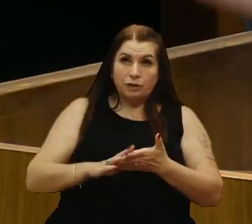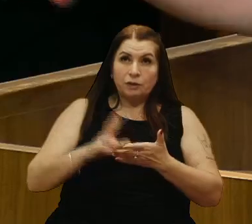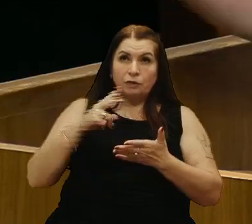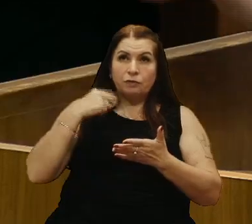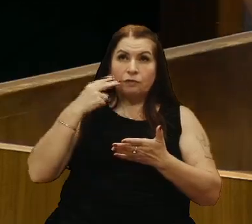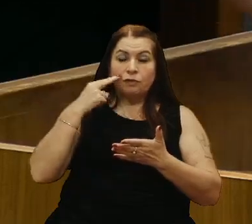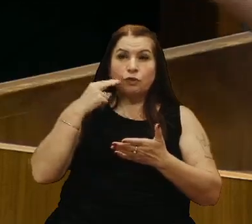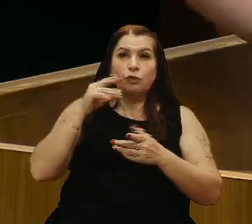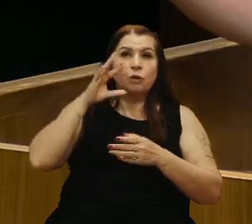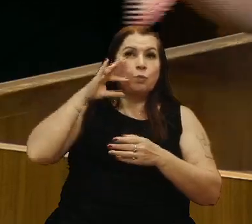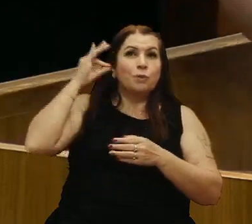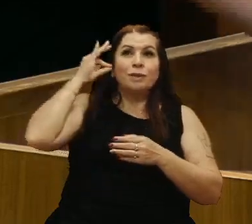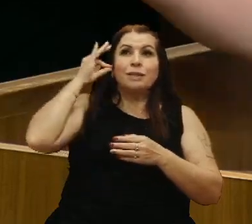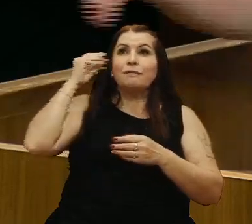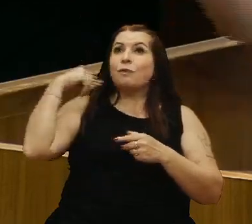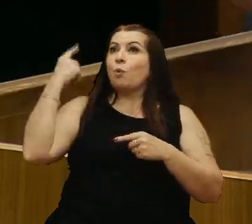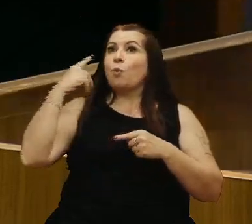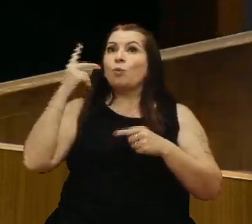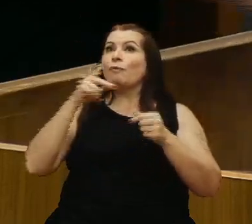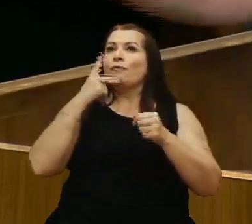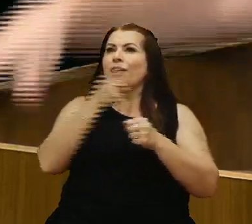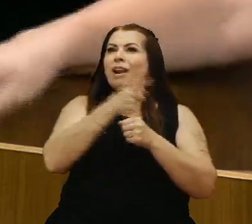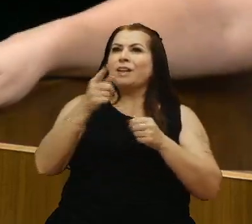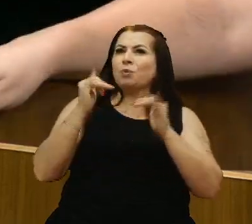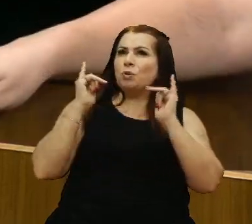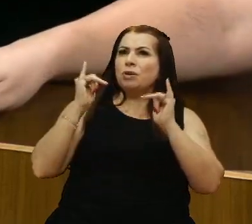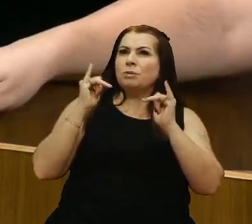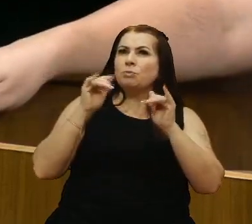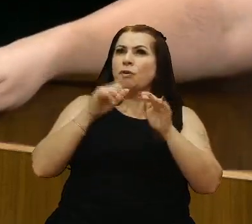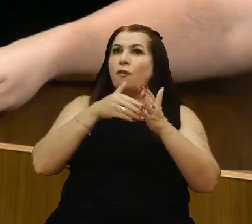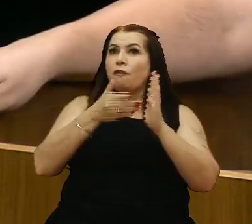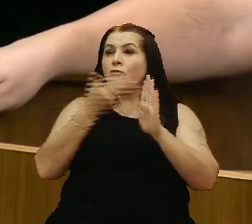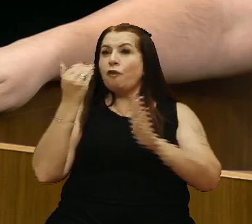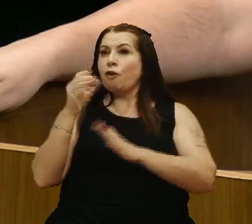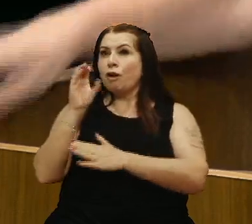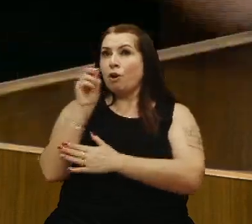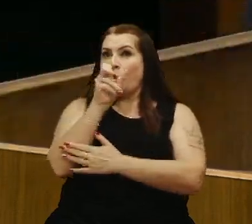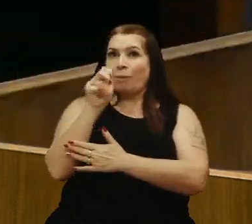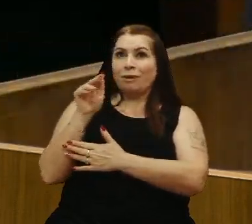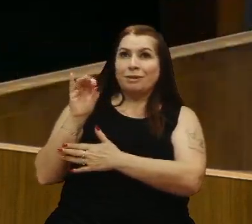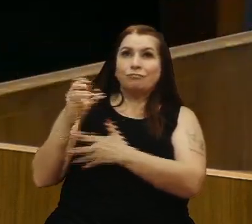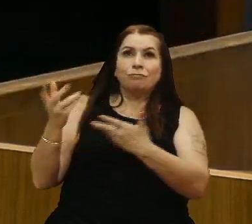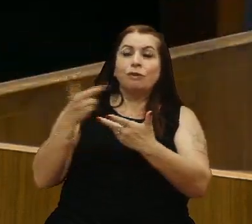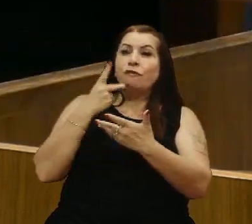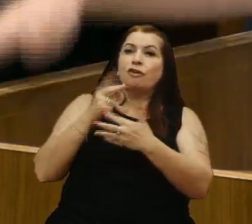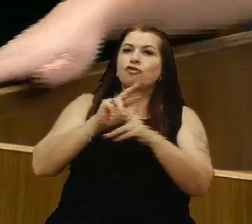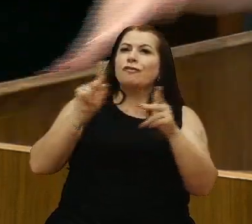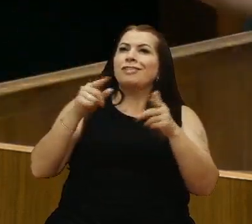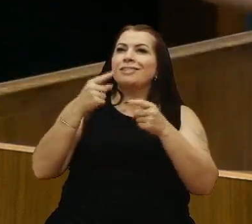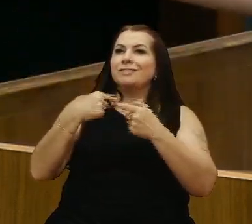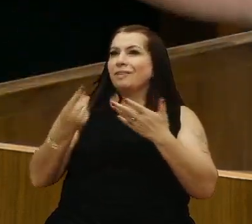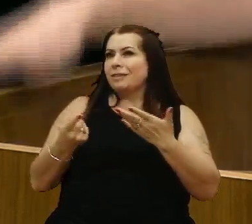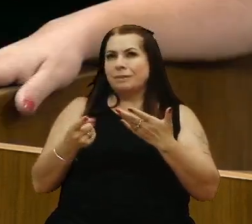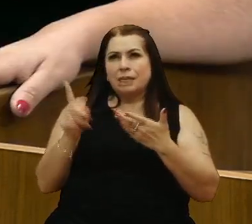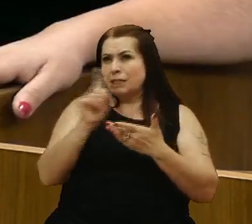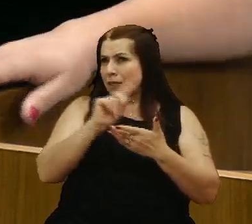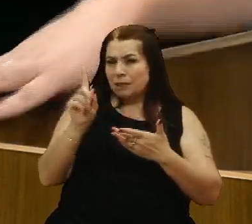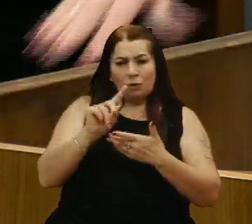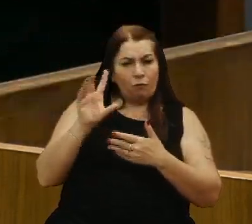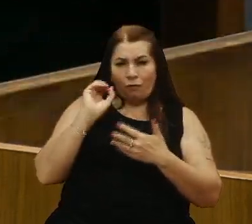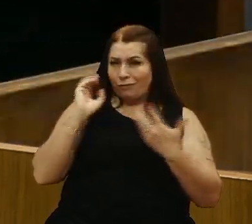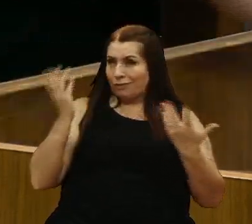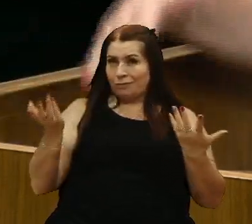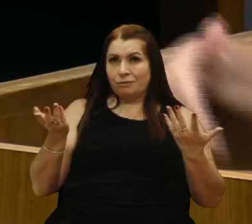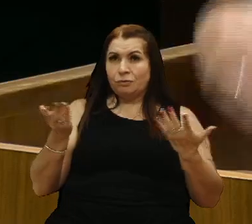vereador Aldonei enlouquecido porque ele falava que o ônibus ia fora de operação. E ele falou diversas vezes e nenhum não foi ouvido.